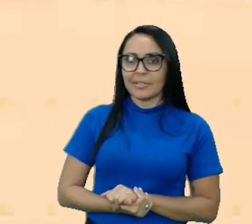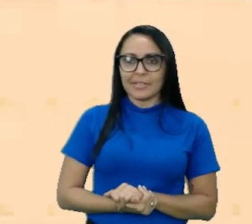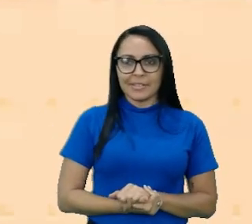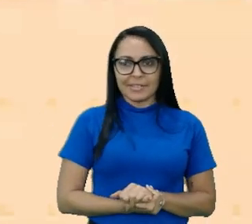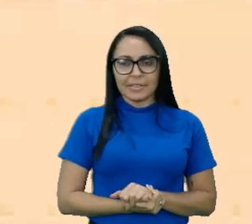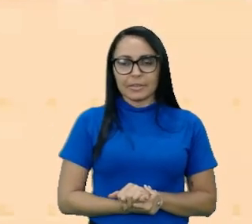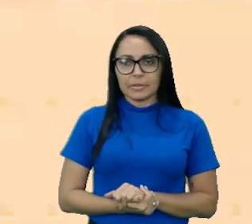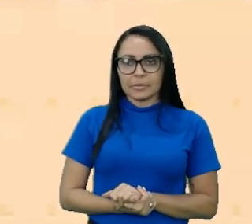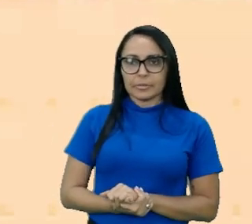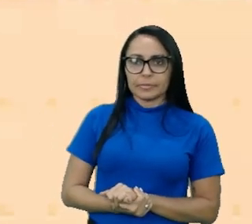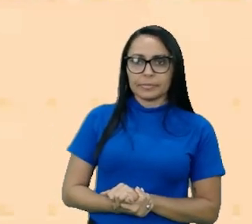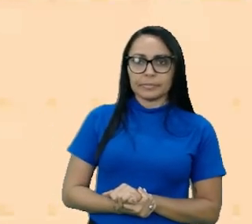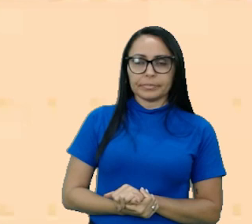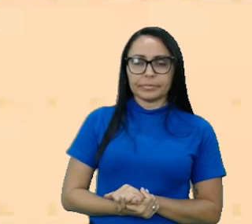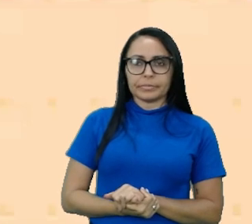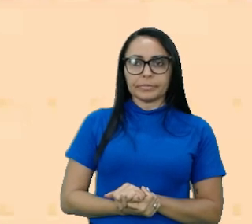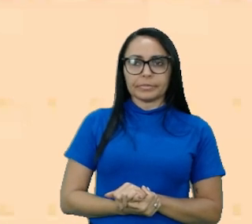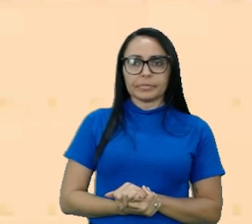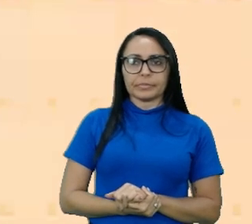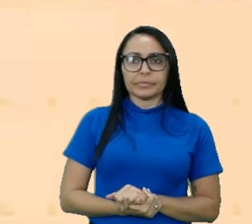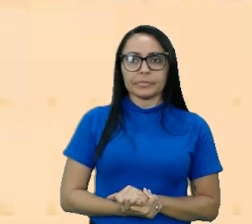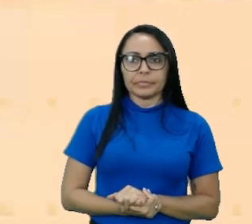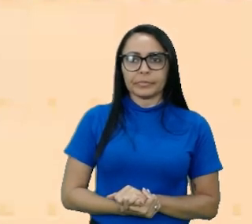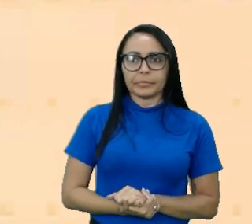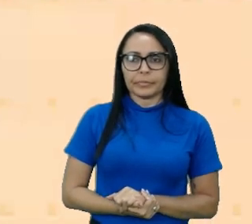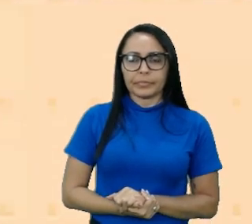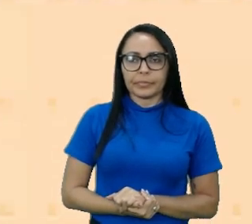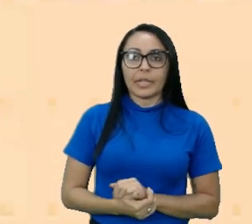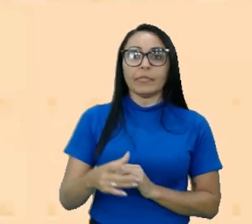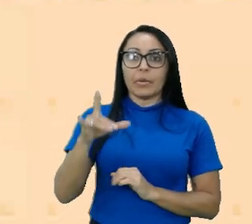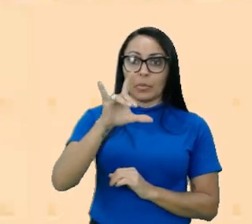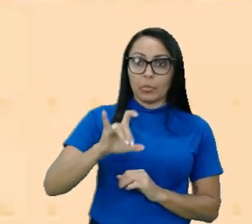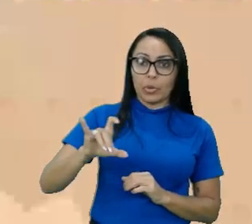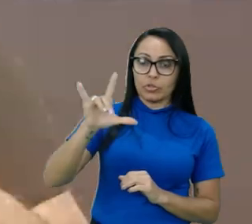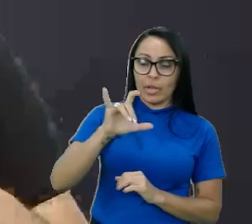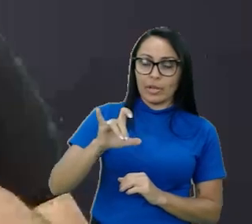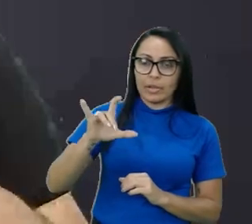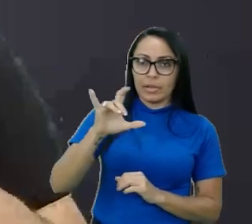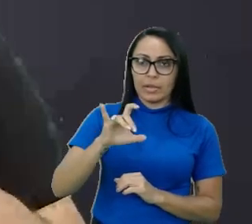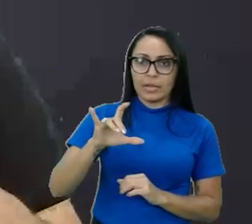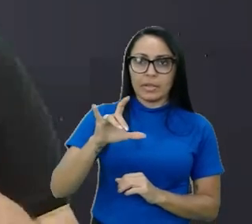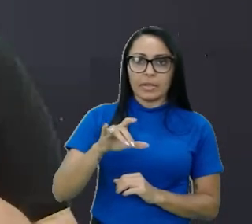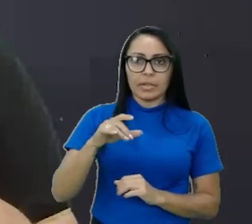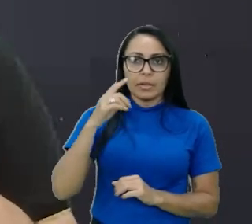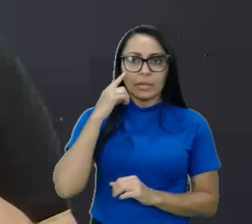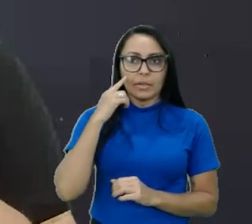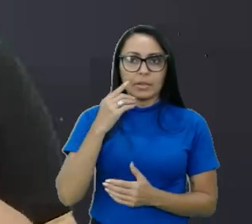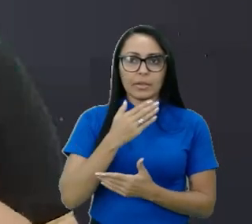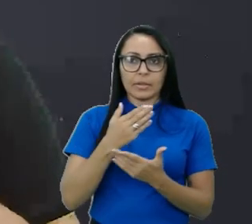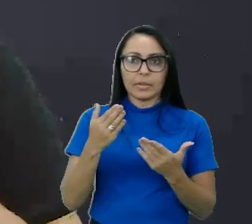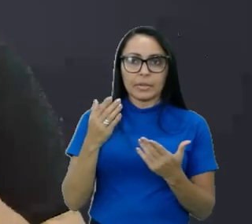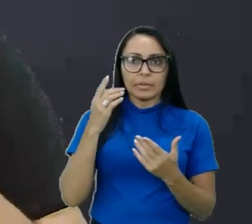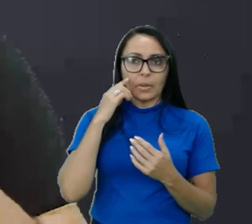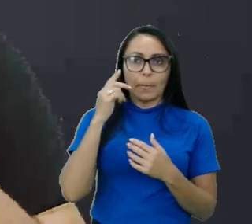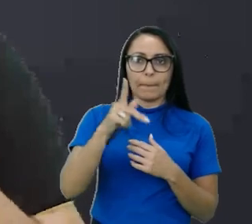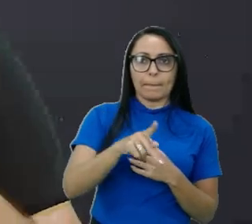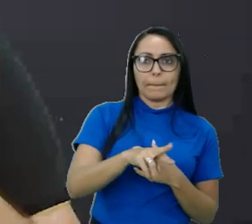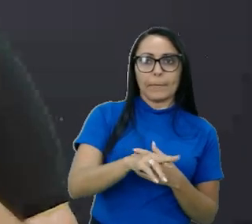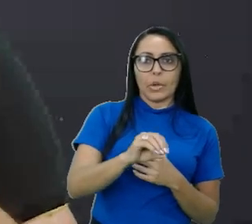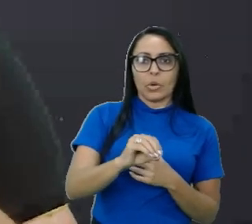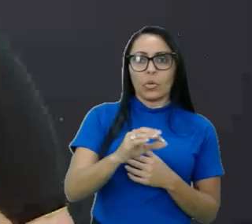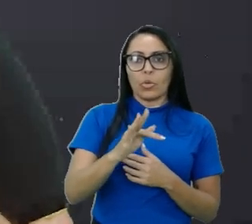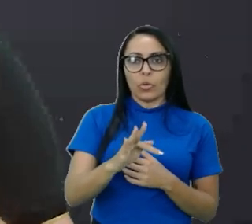Printa. Beleza? E manda para o Instagram de Valtinho, ó, prof.walterpessoa.